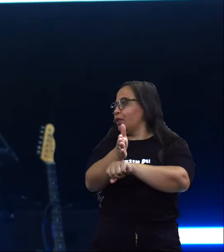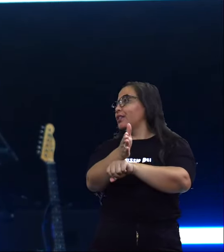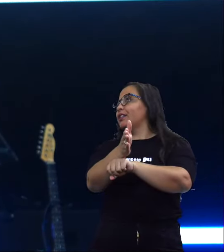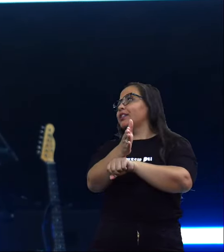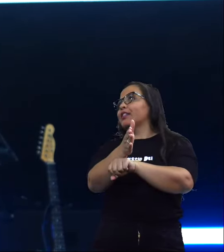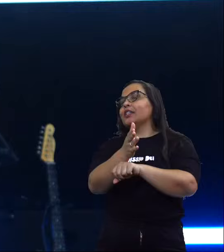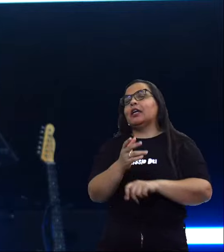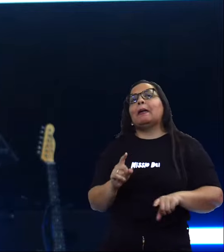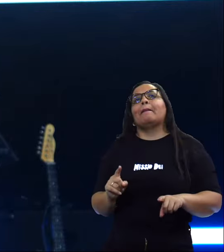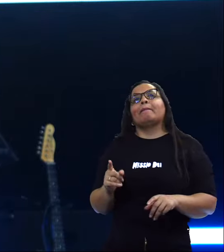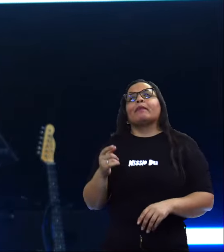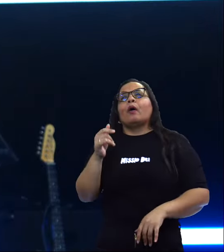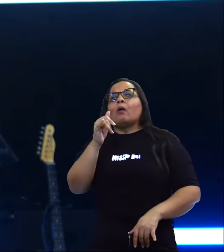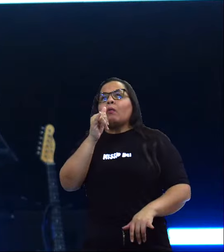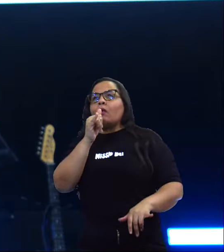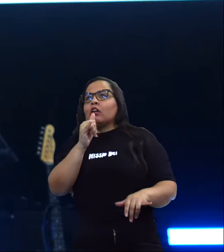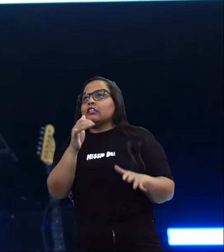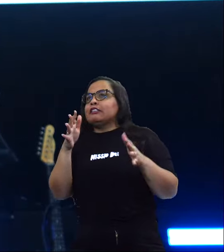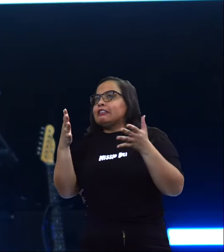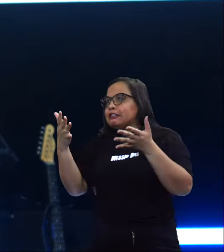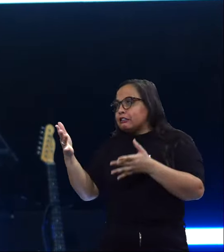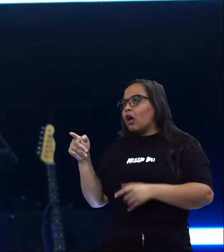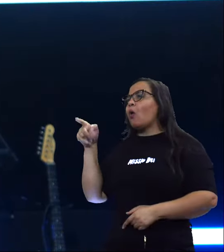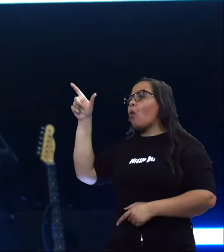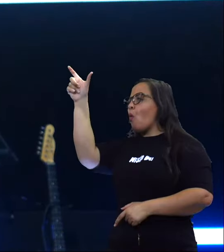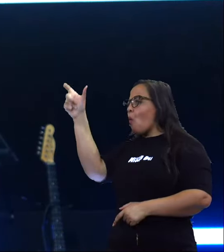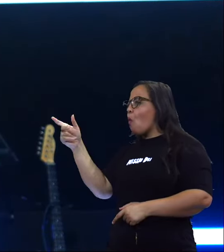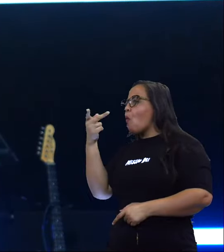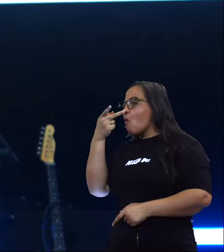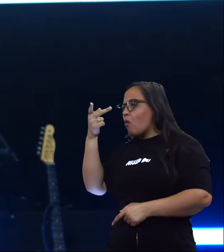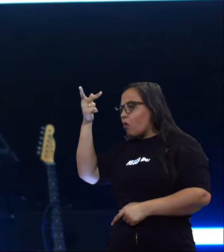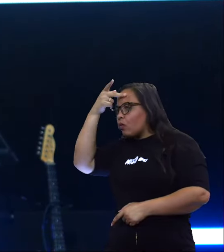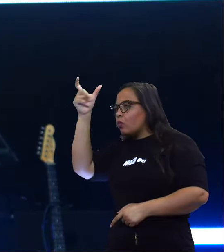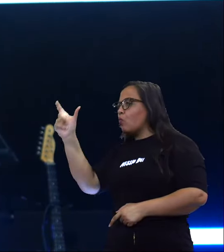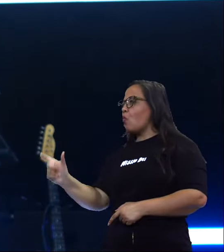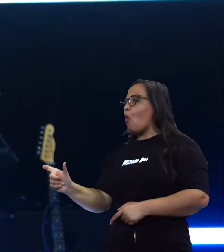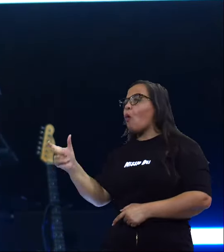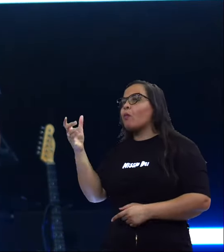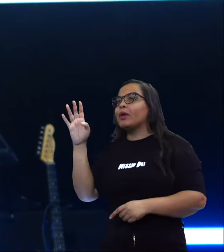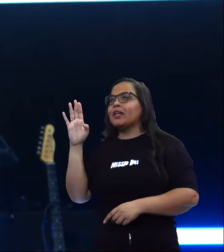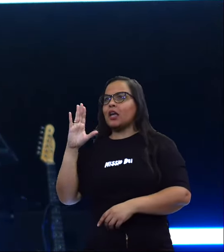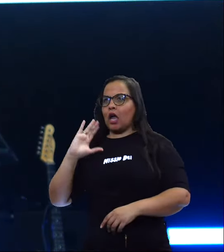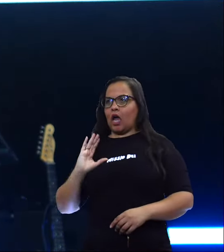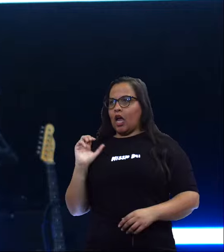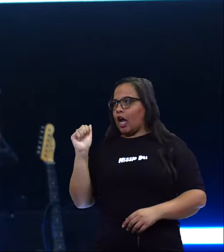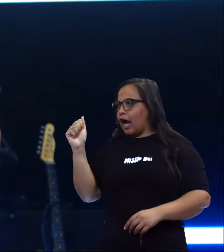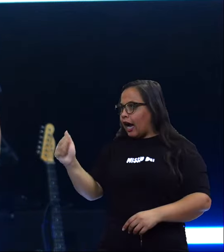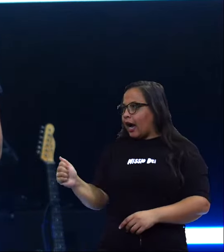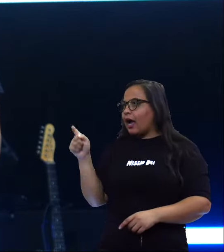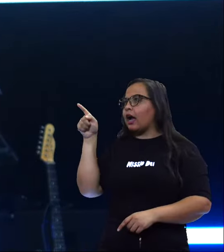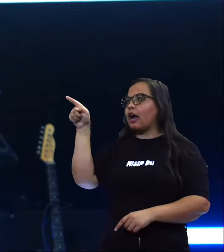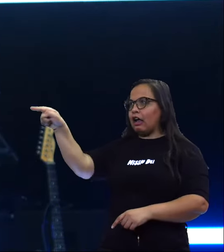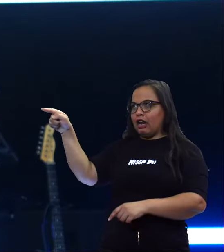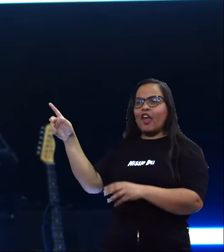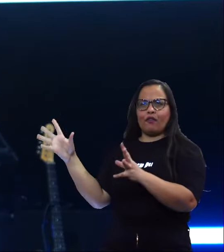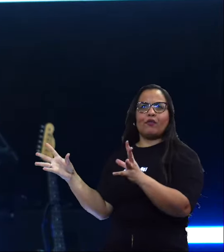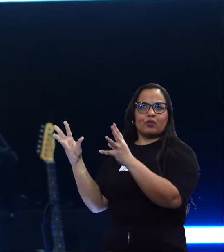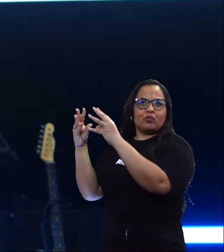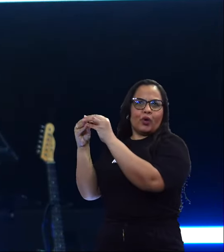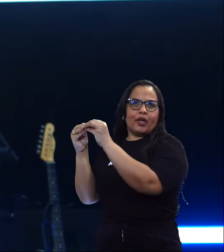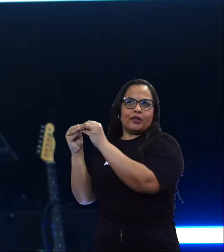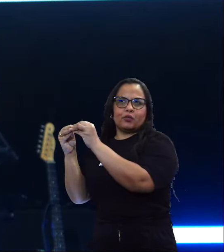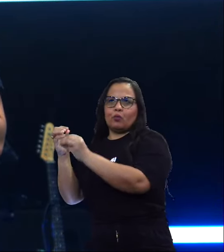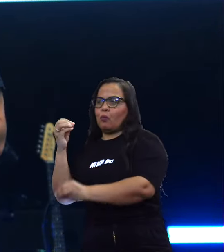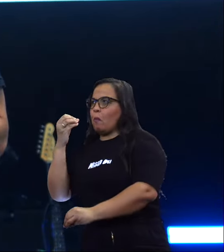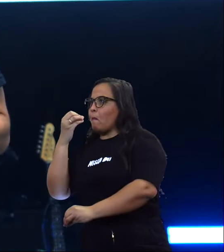outro espírito e me segue com integridade, eu o farei entrar na terra que foi observar, e seus descendentes a